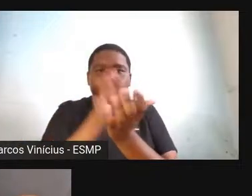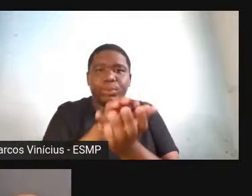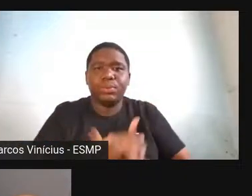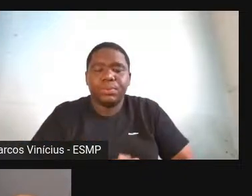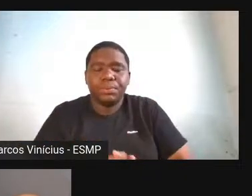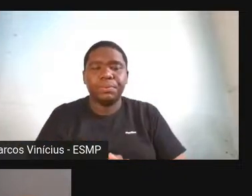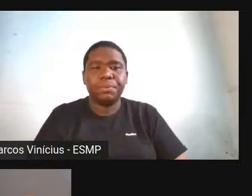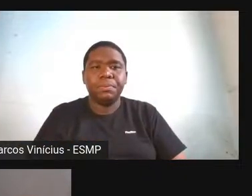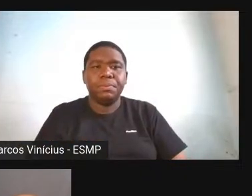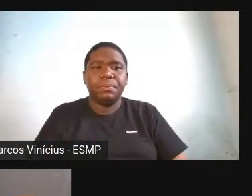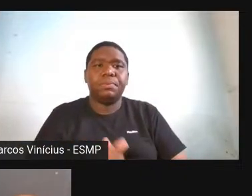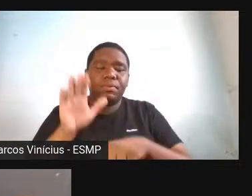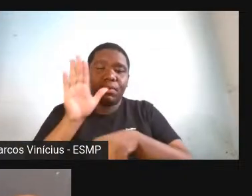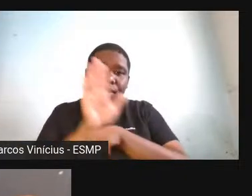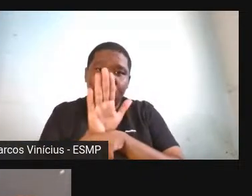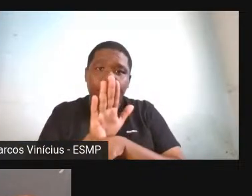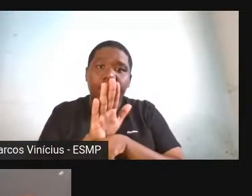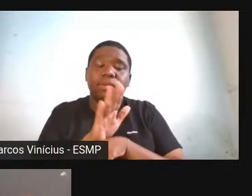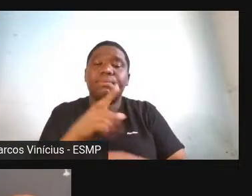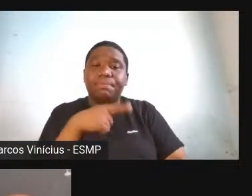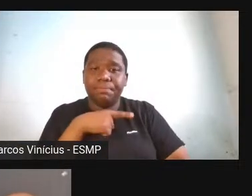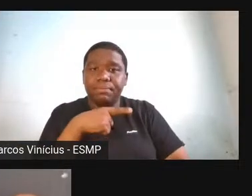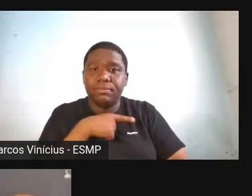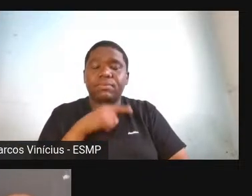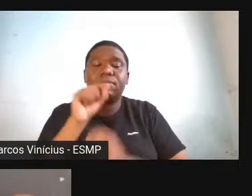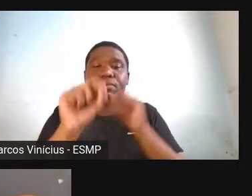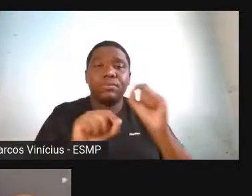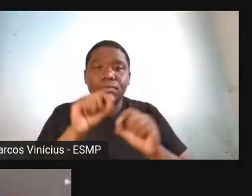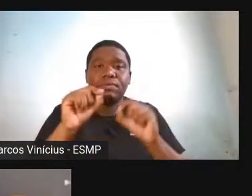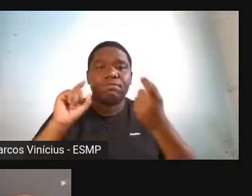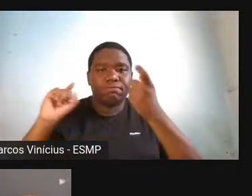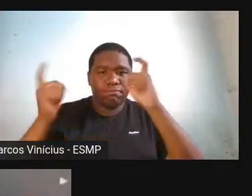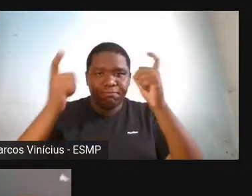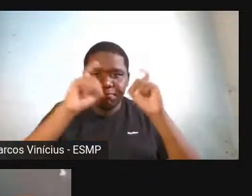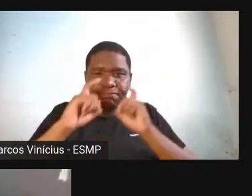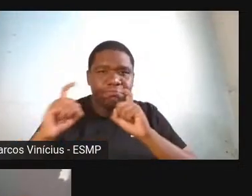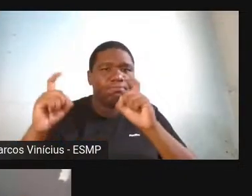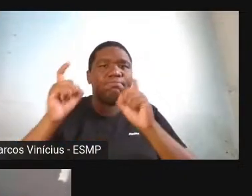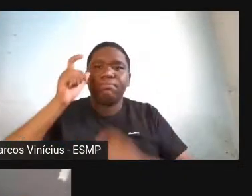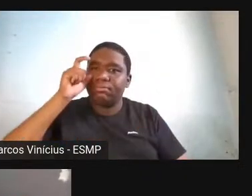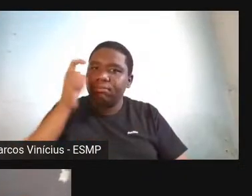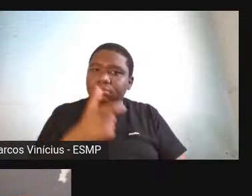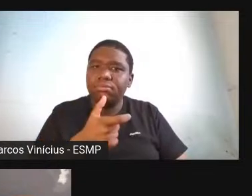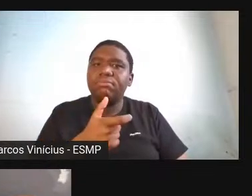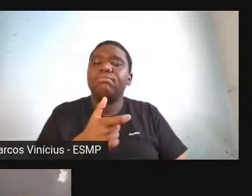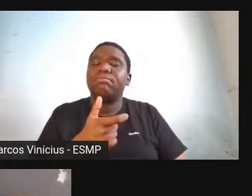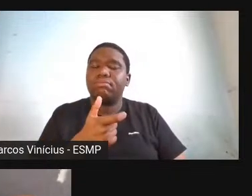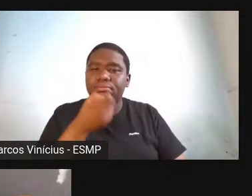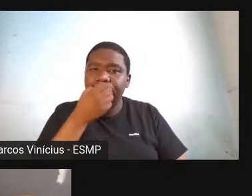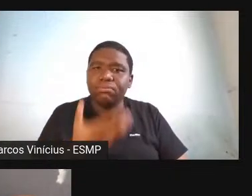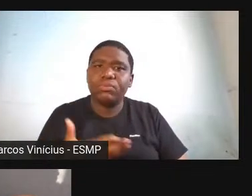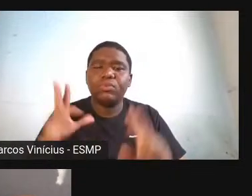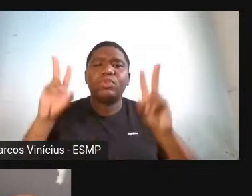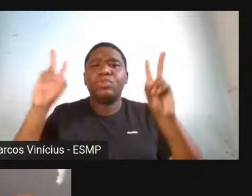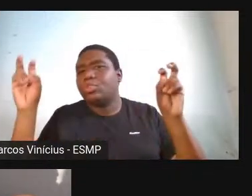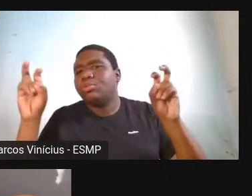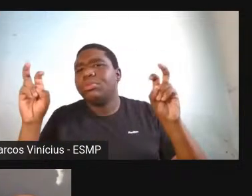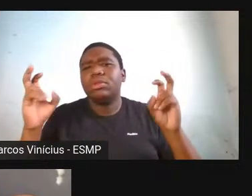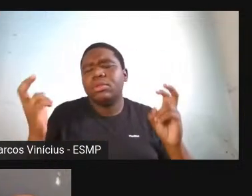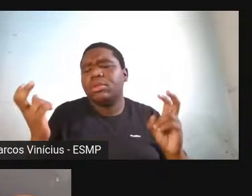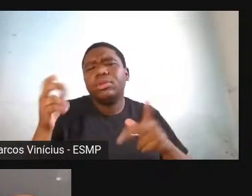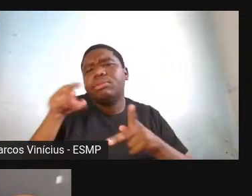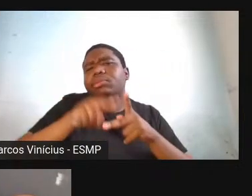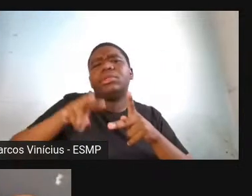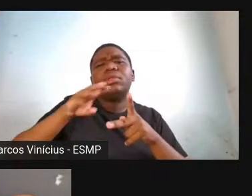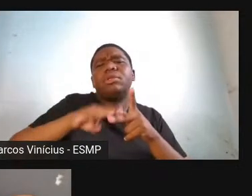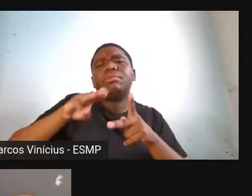tarde, teremos uma discussão bastante interessante sobre qual é o papel